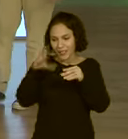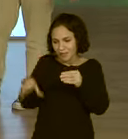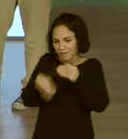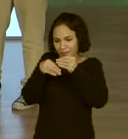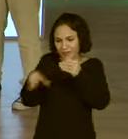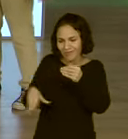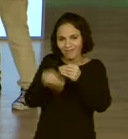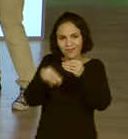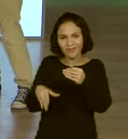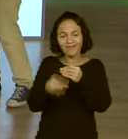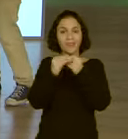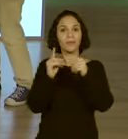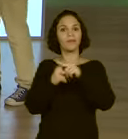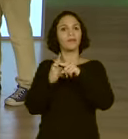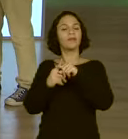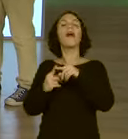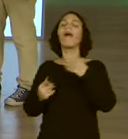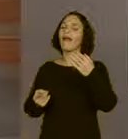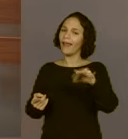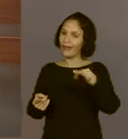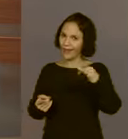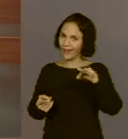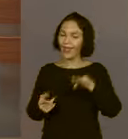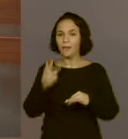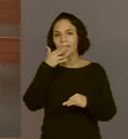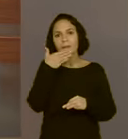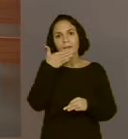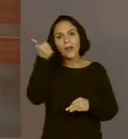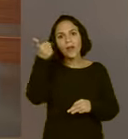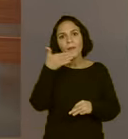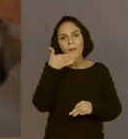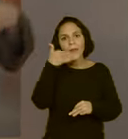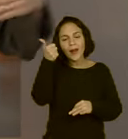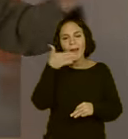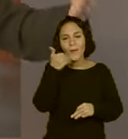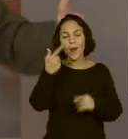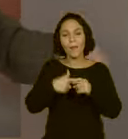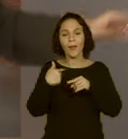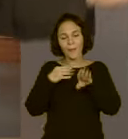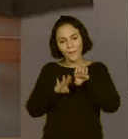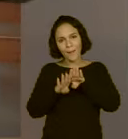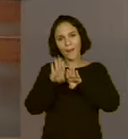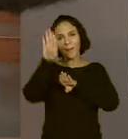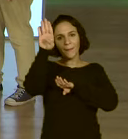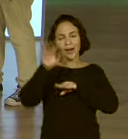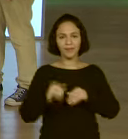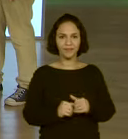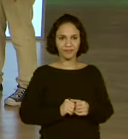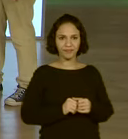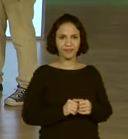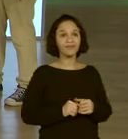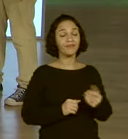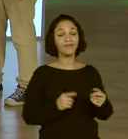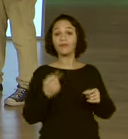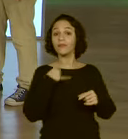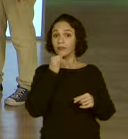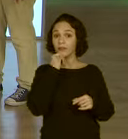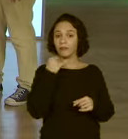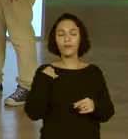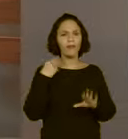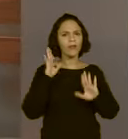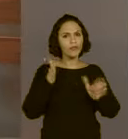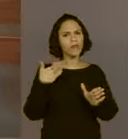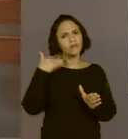neve. Com certeza, né? Você vai melhorando à medida que você vai avançando. Segundo passo, depois que eu